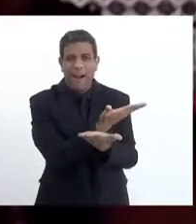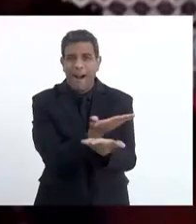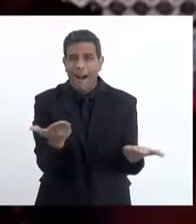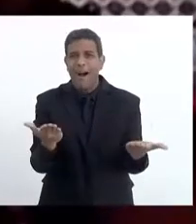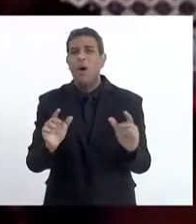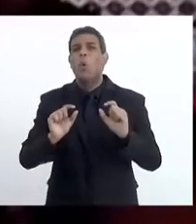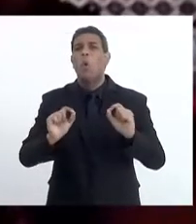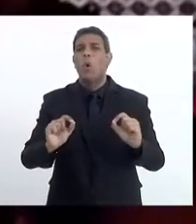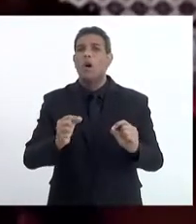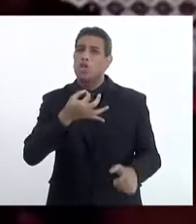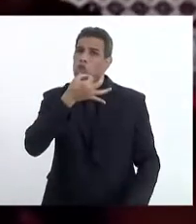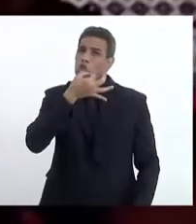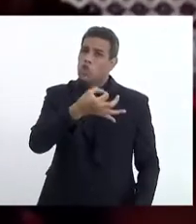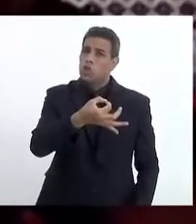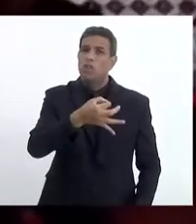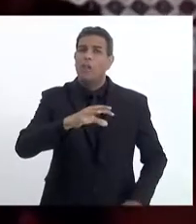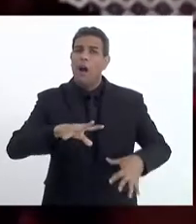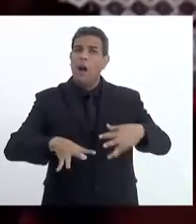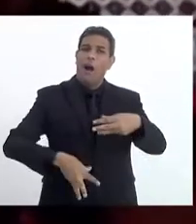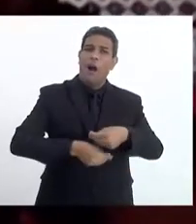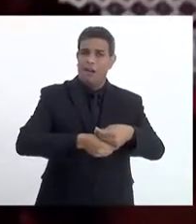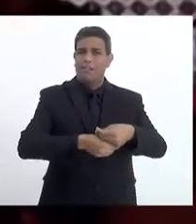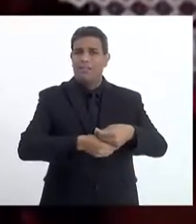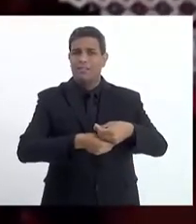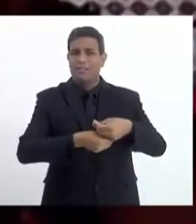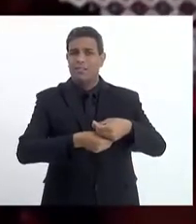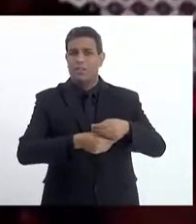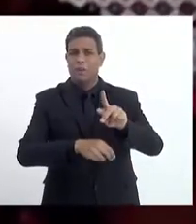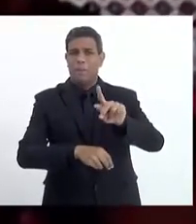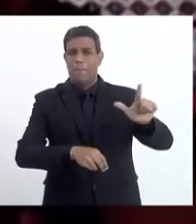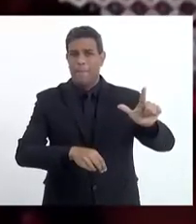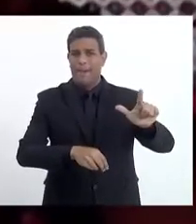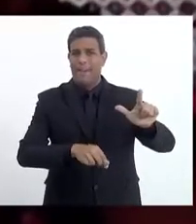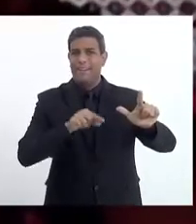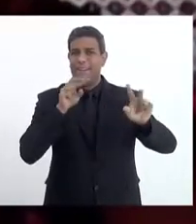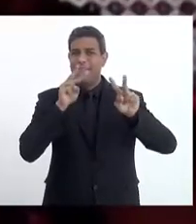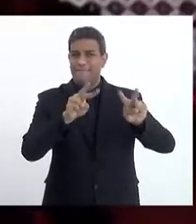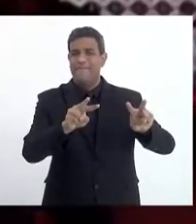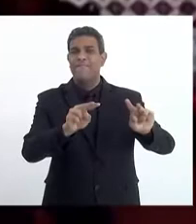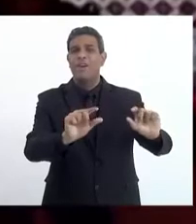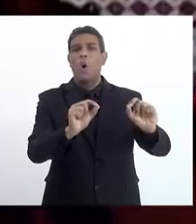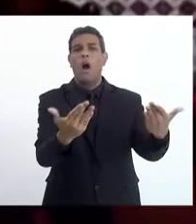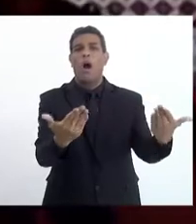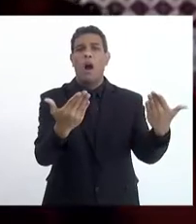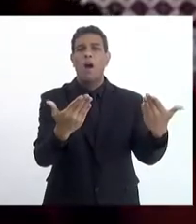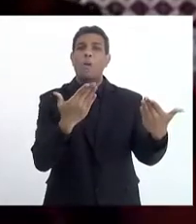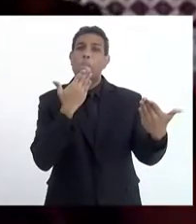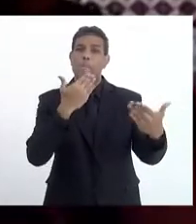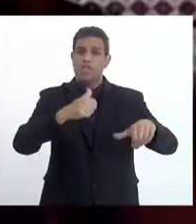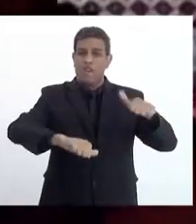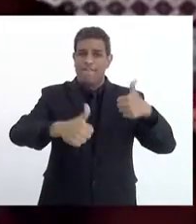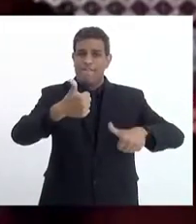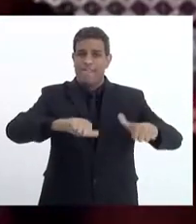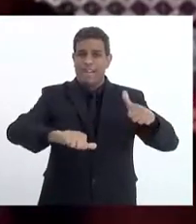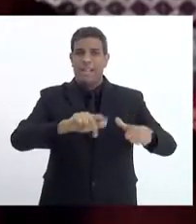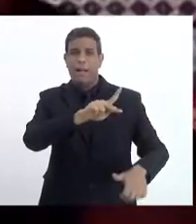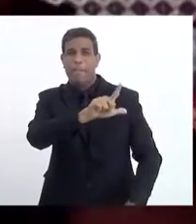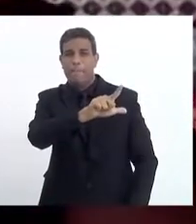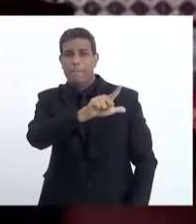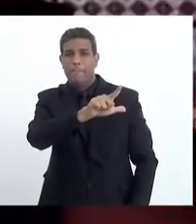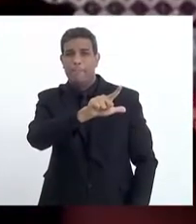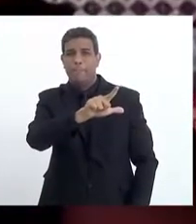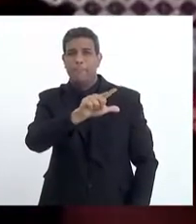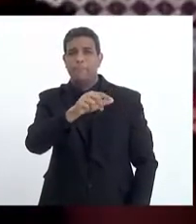iria sugerir a anexação para a ciência de Vossa Excelência, já que pediu vista, ao